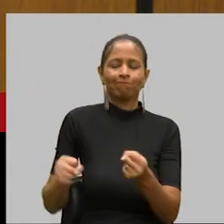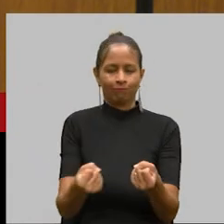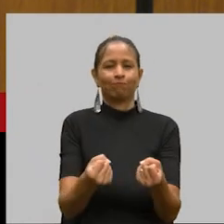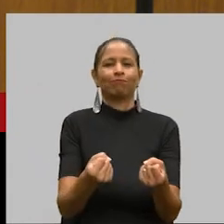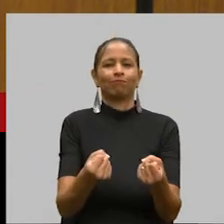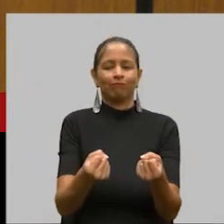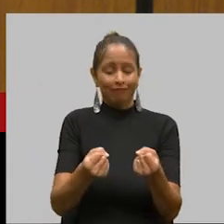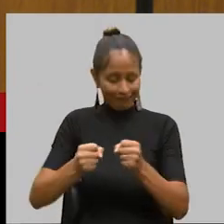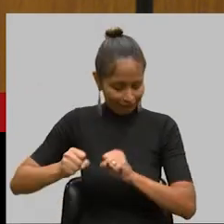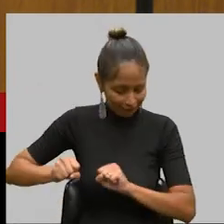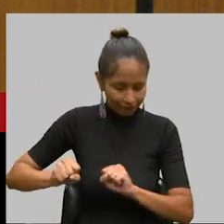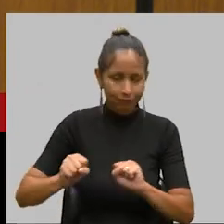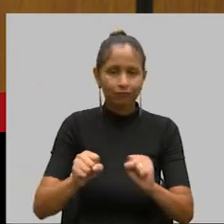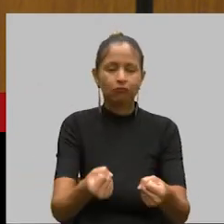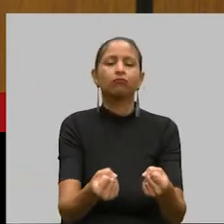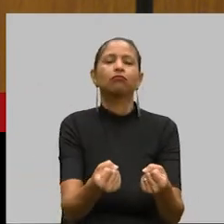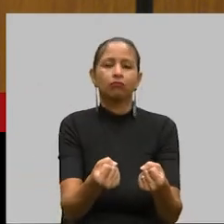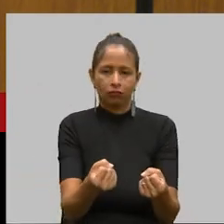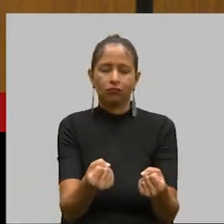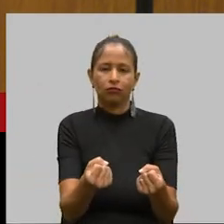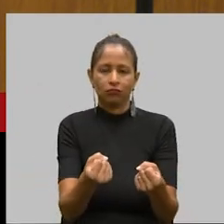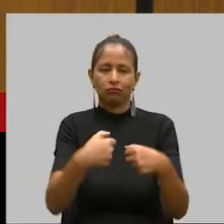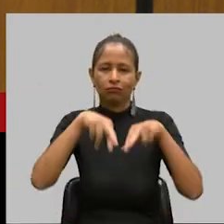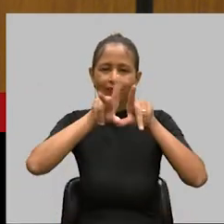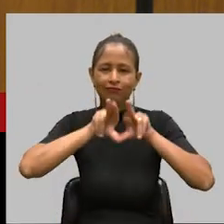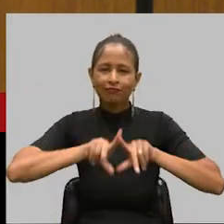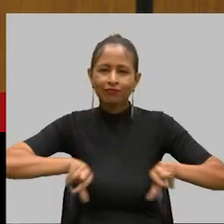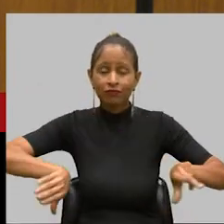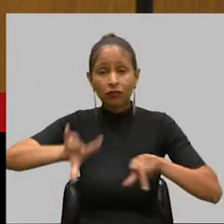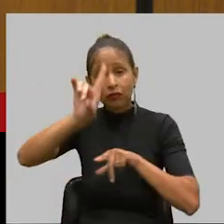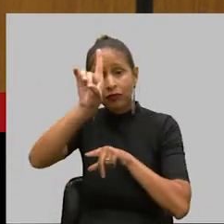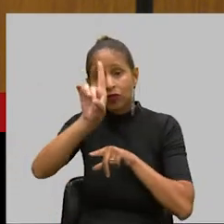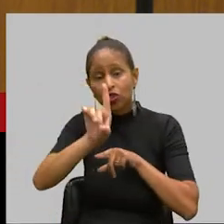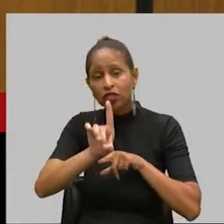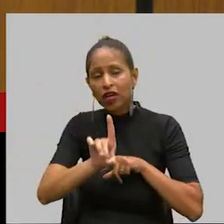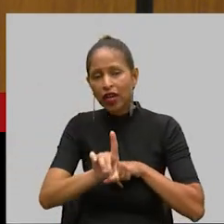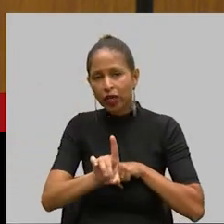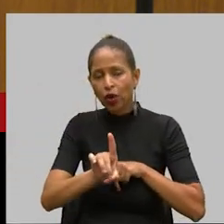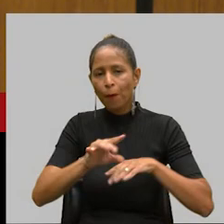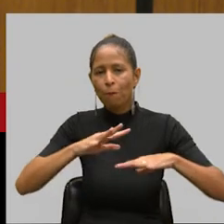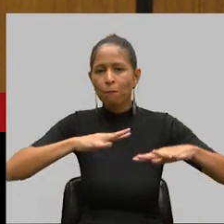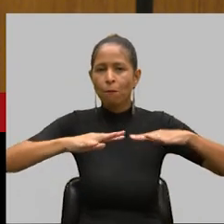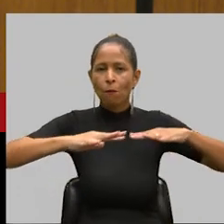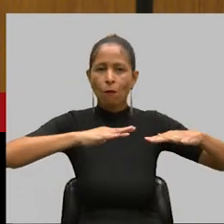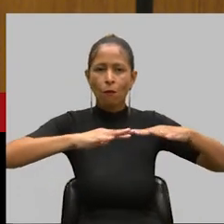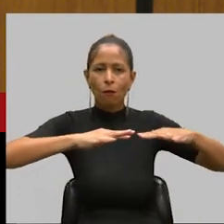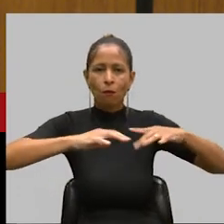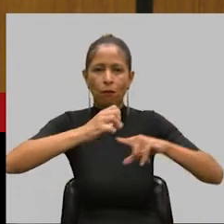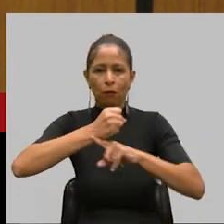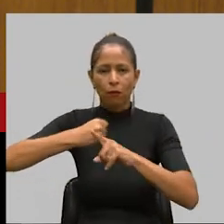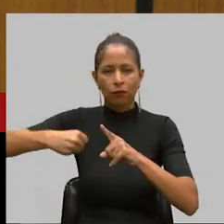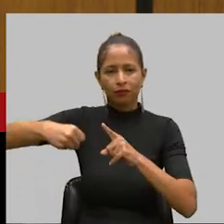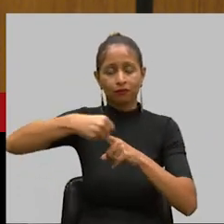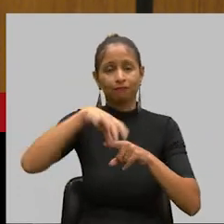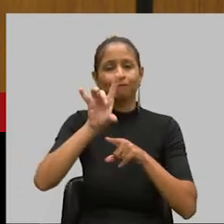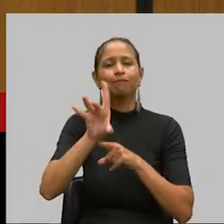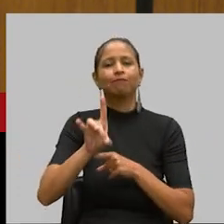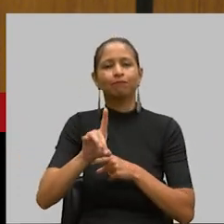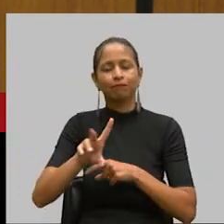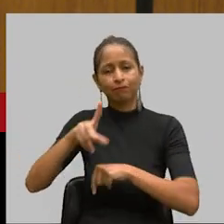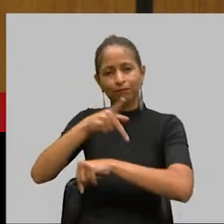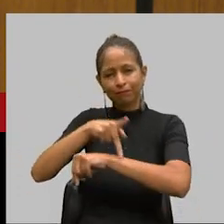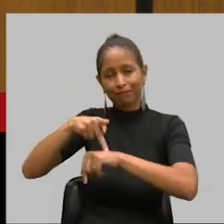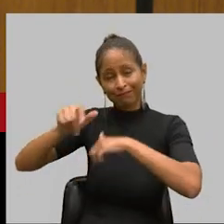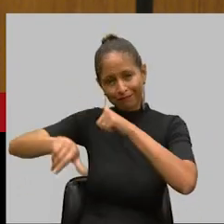na defesa de diversos direitos que os movimentos sociais e que em especial a pedagogia da